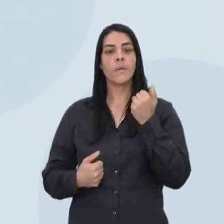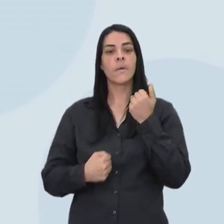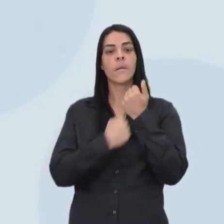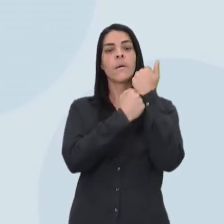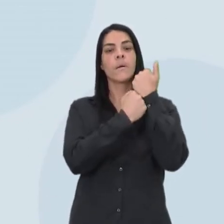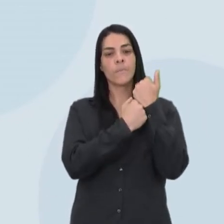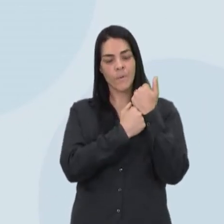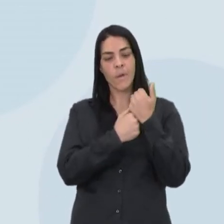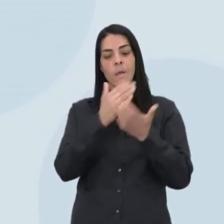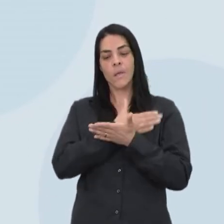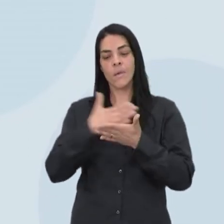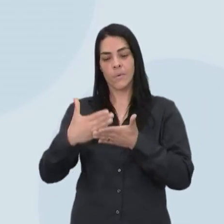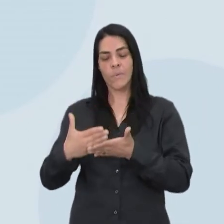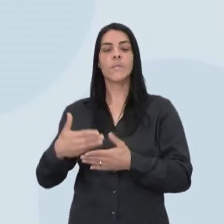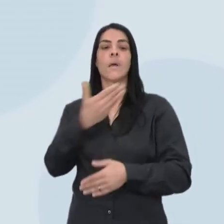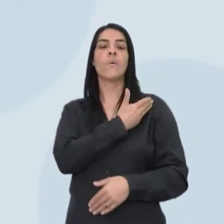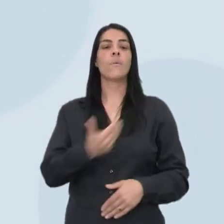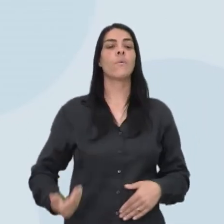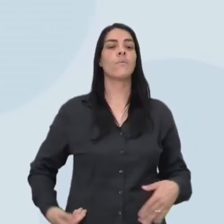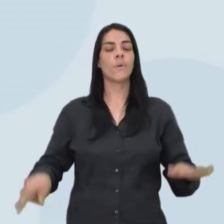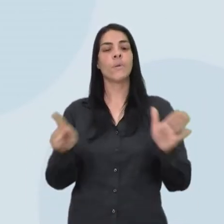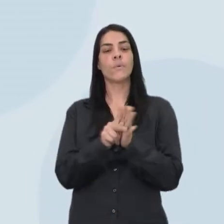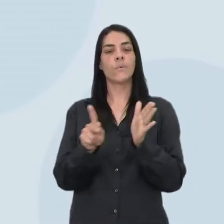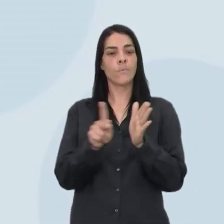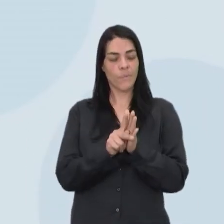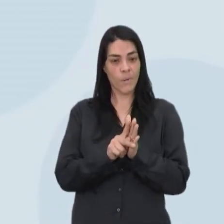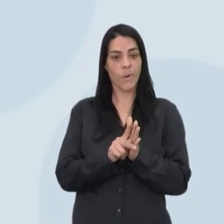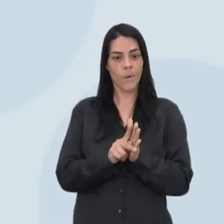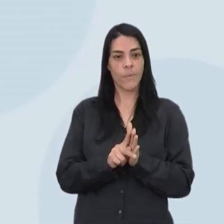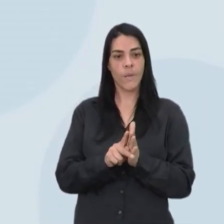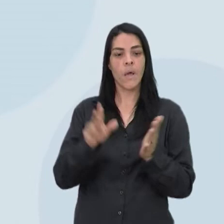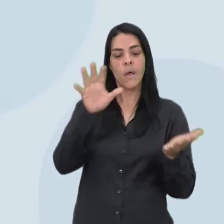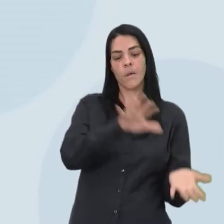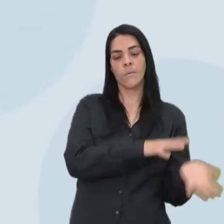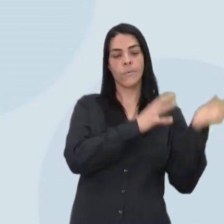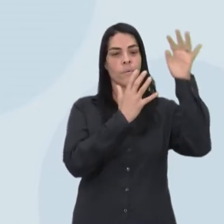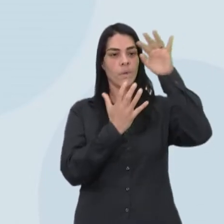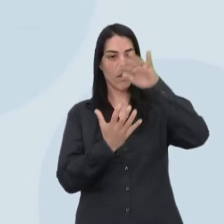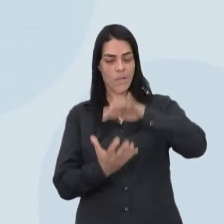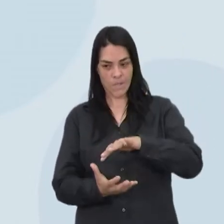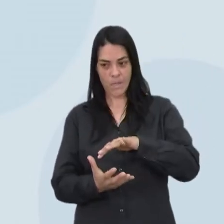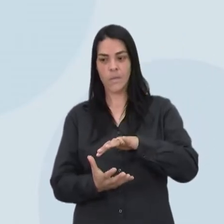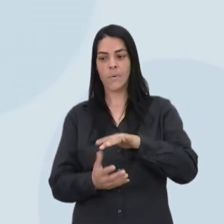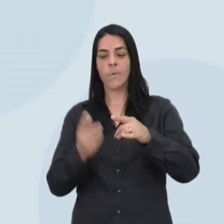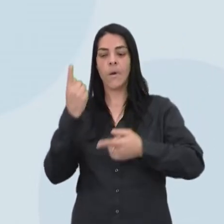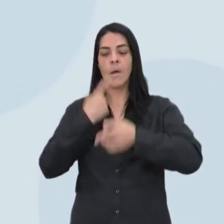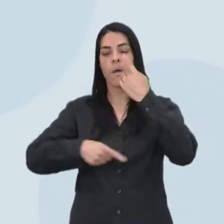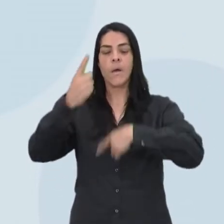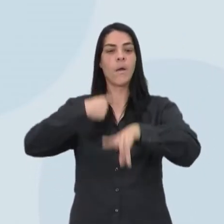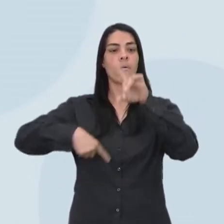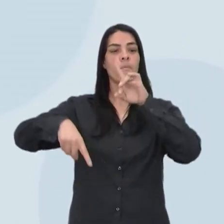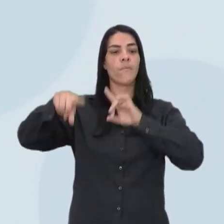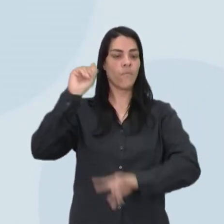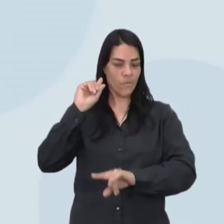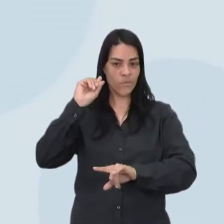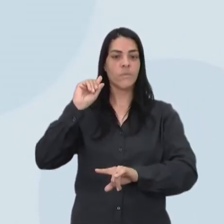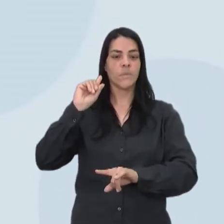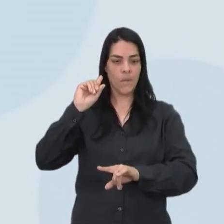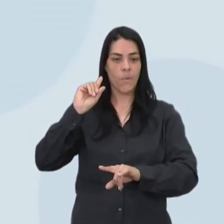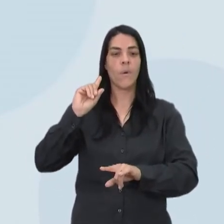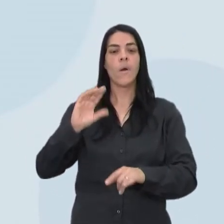próprio. Então, a revolução acaba levando à descolonização. Daí estar ambos aí no